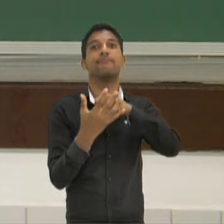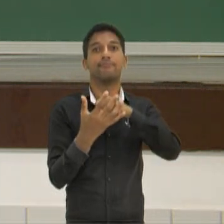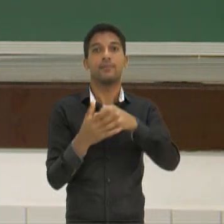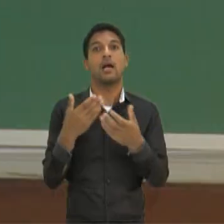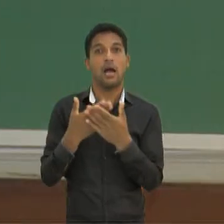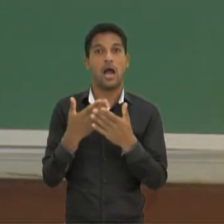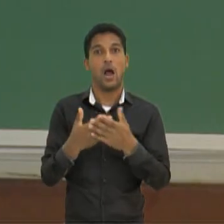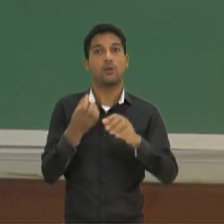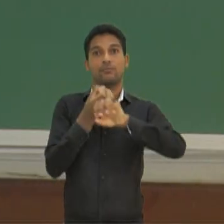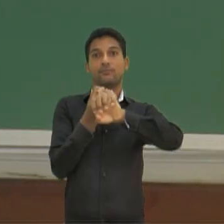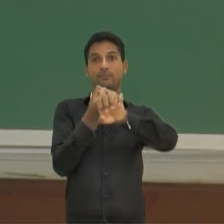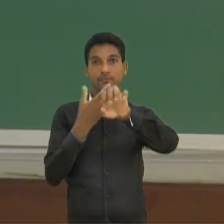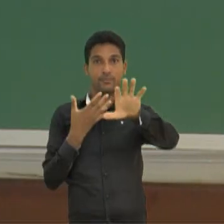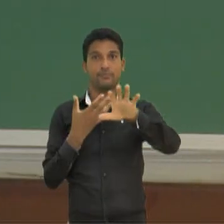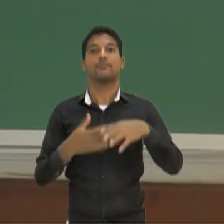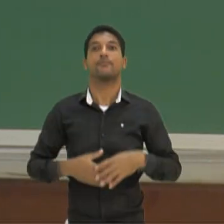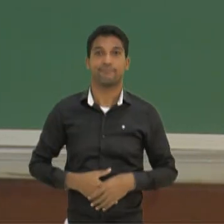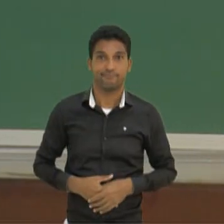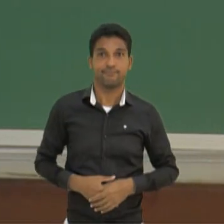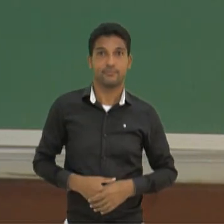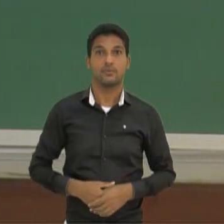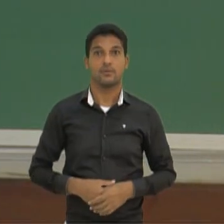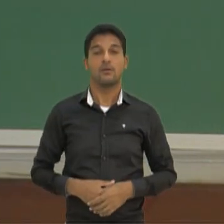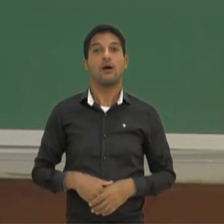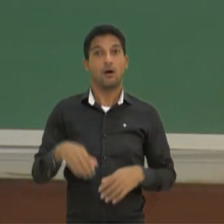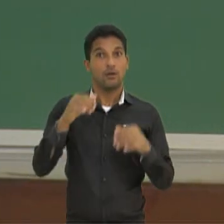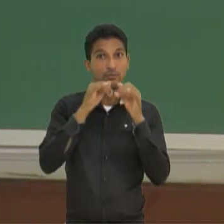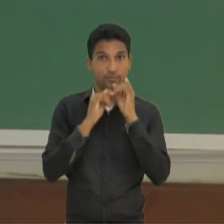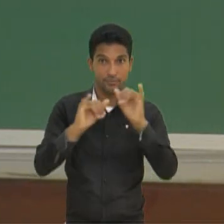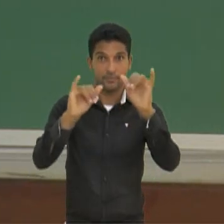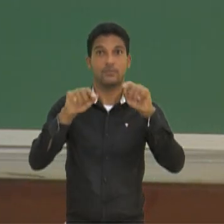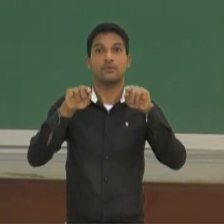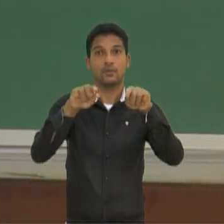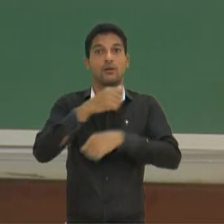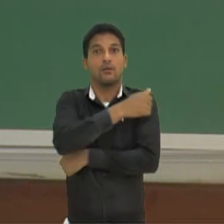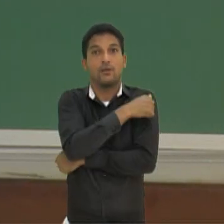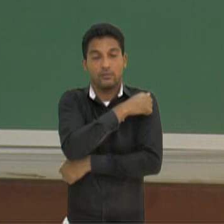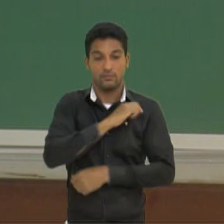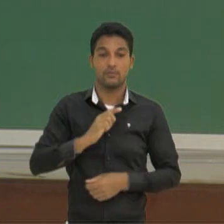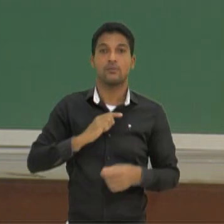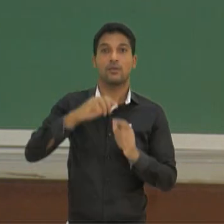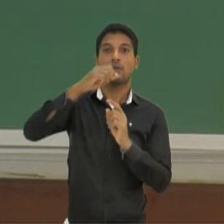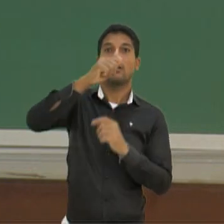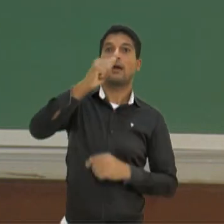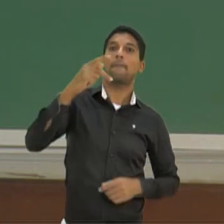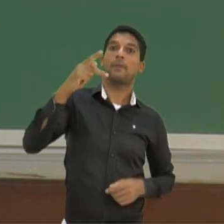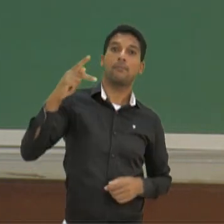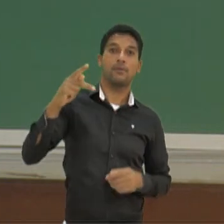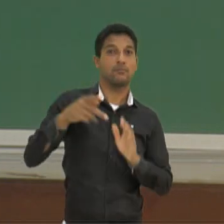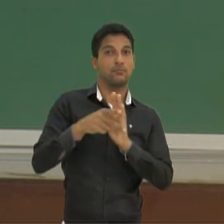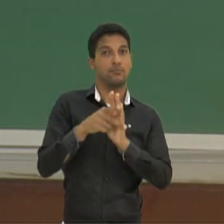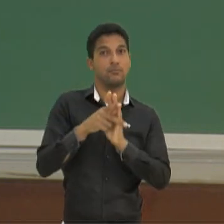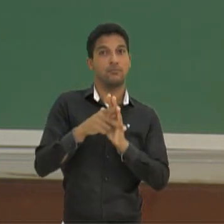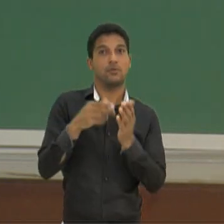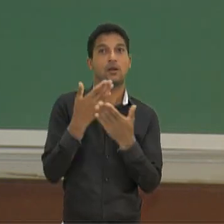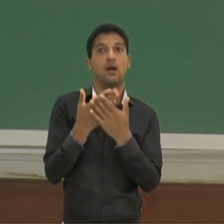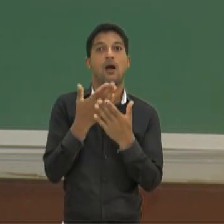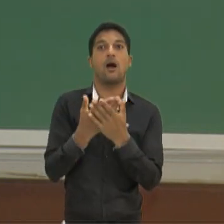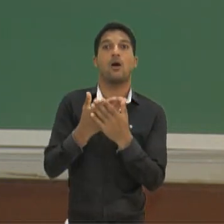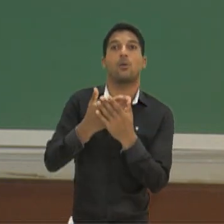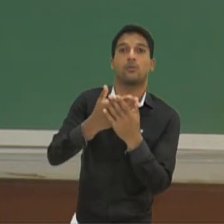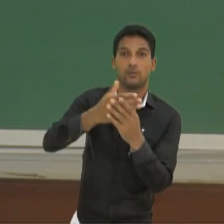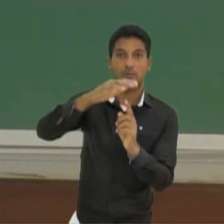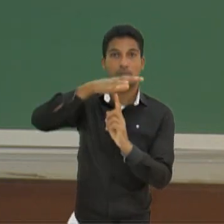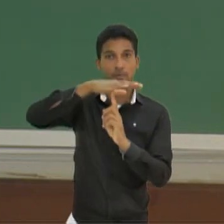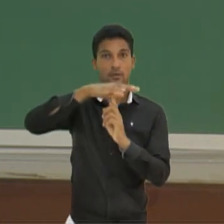fazer aquele lembrete, né, para os estudantes que têm acesso ao aplicativo do Google Classroom, responder ao formulário de questões e clicar no link para validar a presença